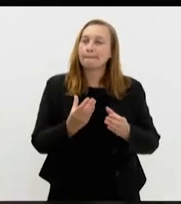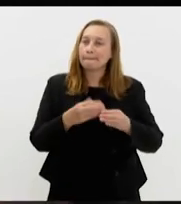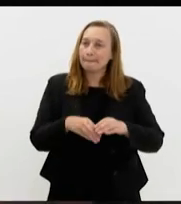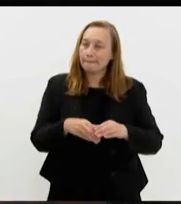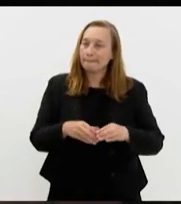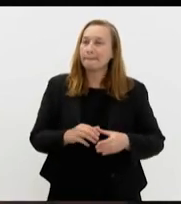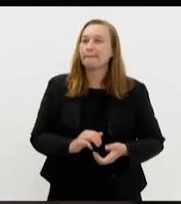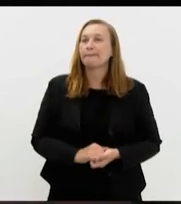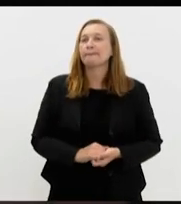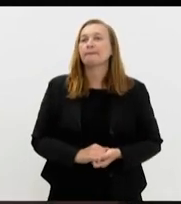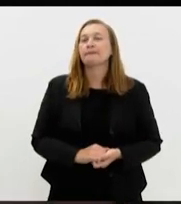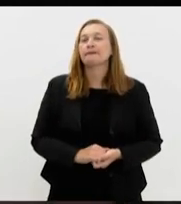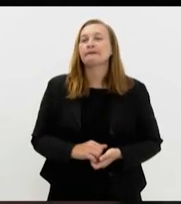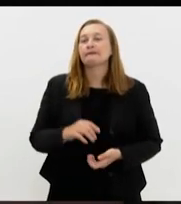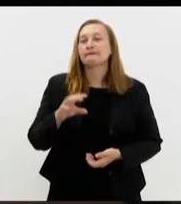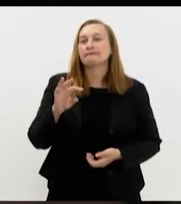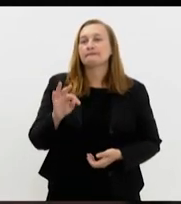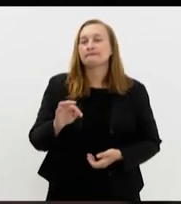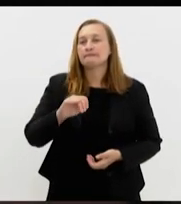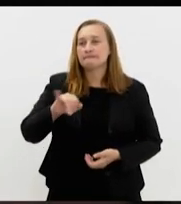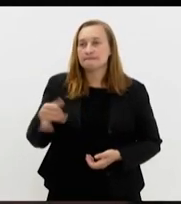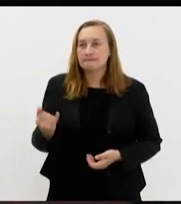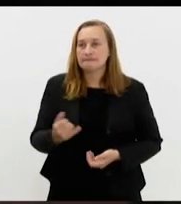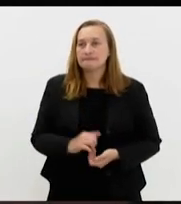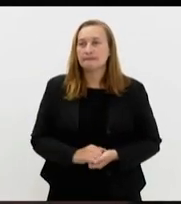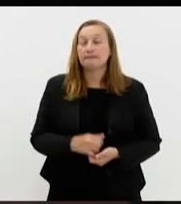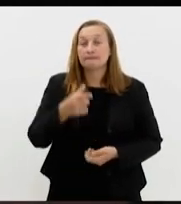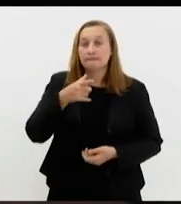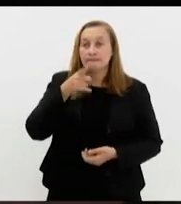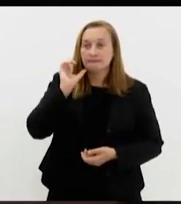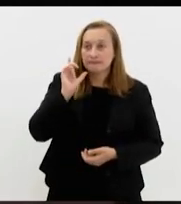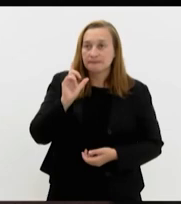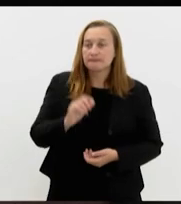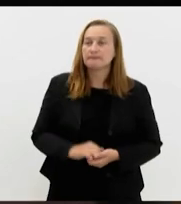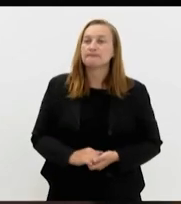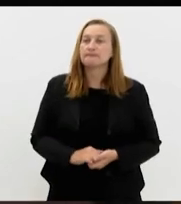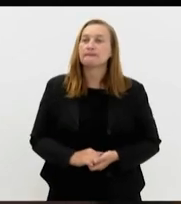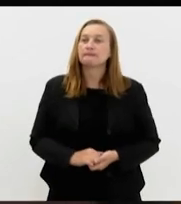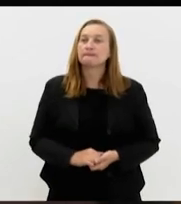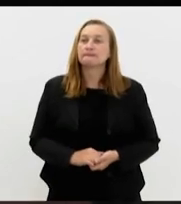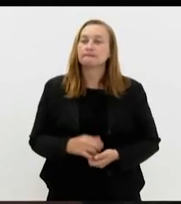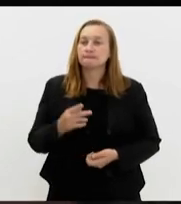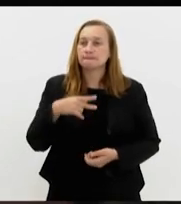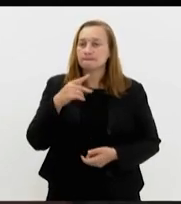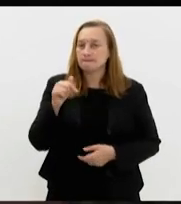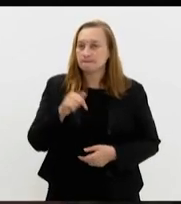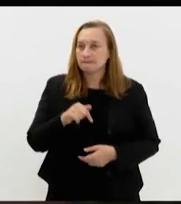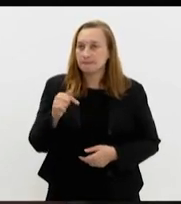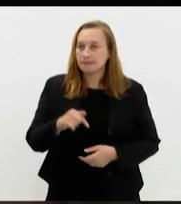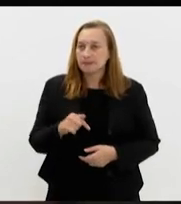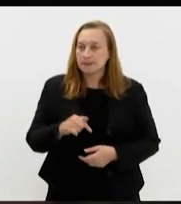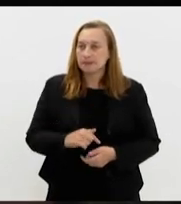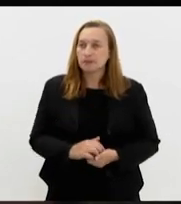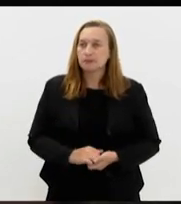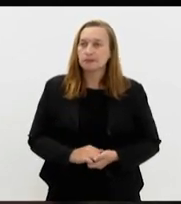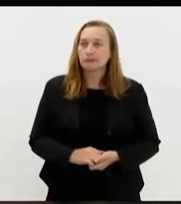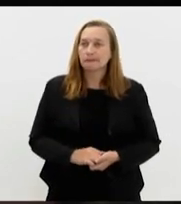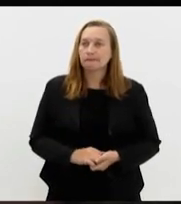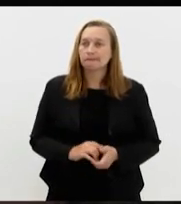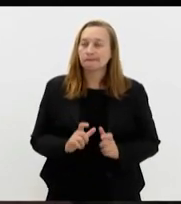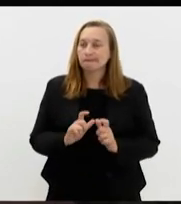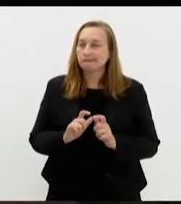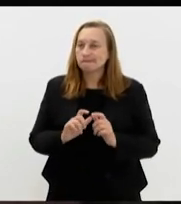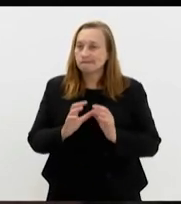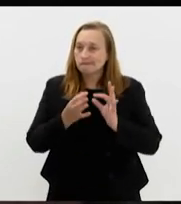do concurso do TJ. Ontem fiz uma manifestação aqui bem